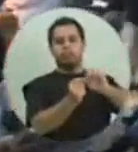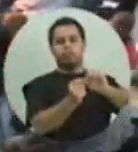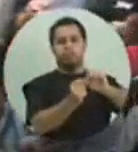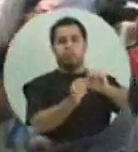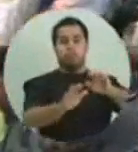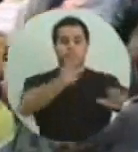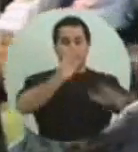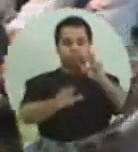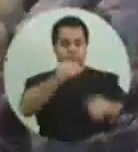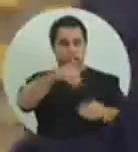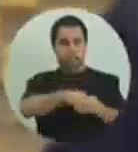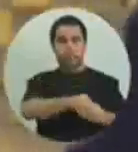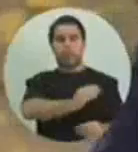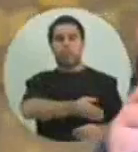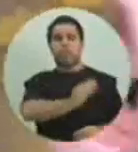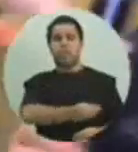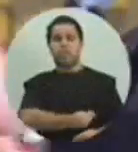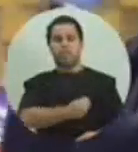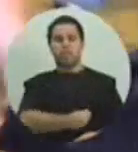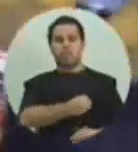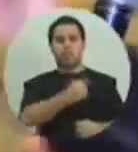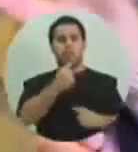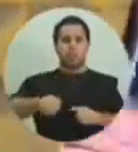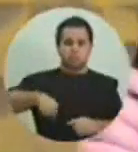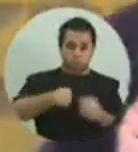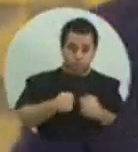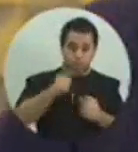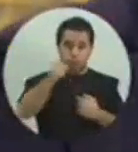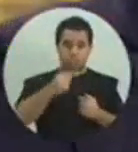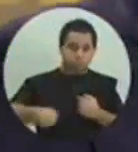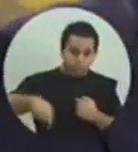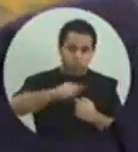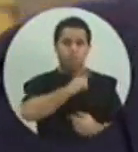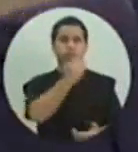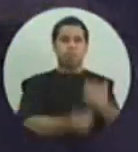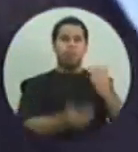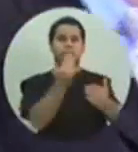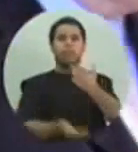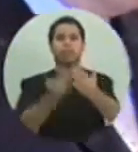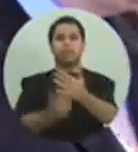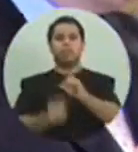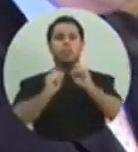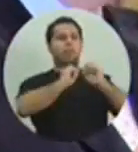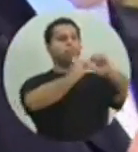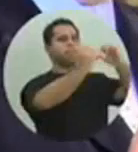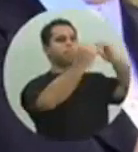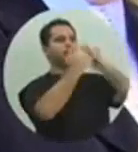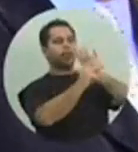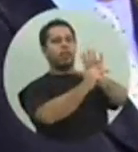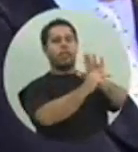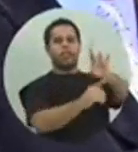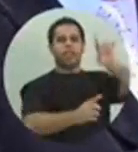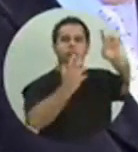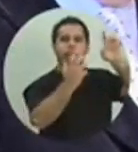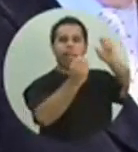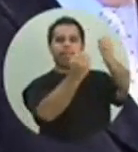Meus queridos, muitas vezes na nossa vida nós estamos perdendo grandes bênçãos de Deus, porque apesar de